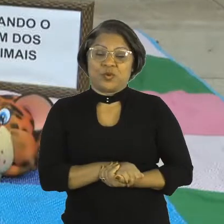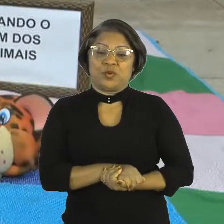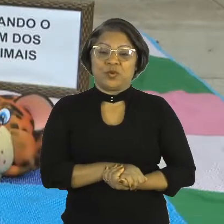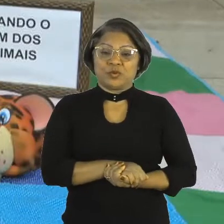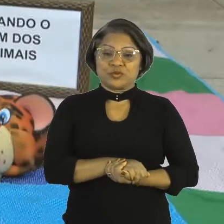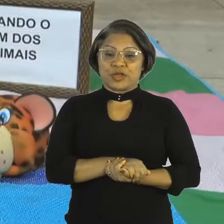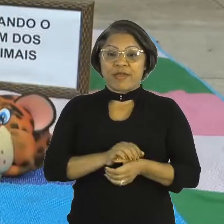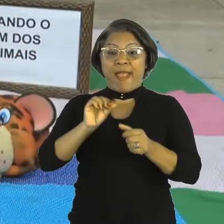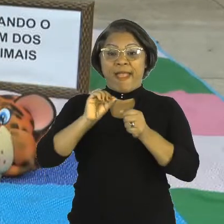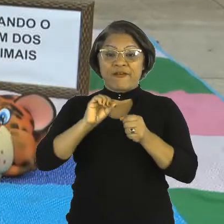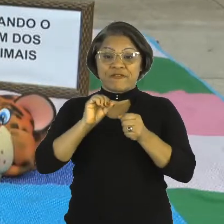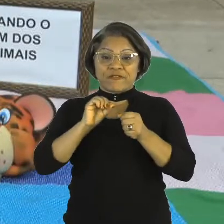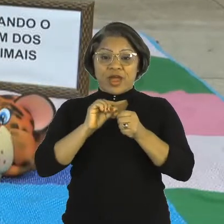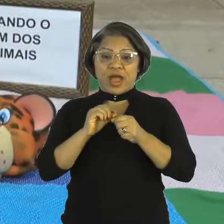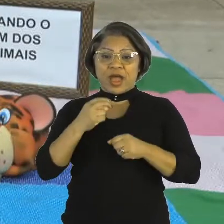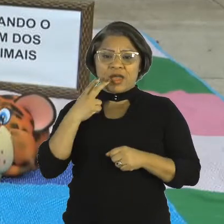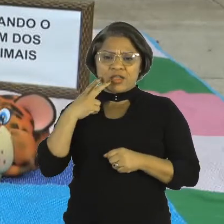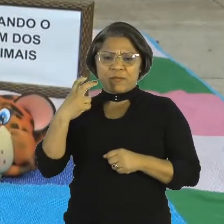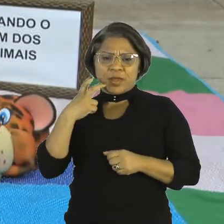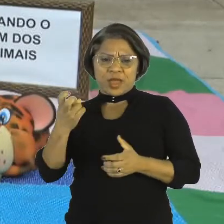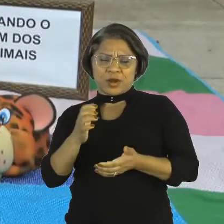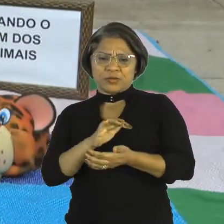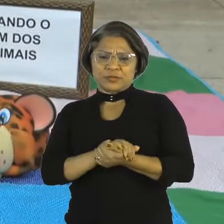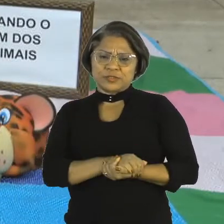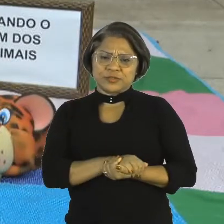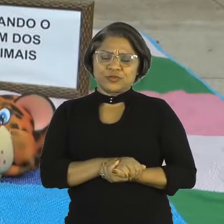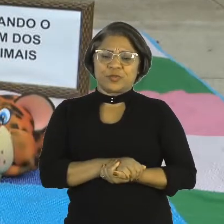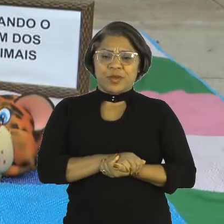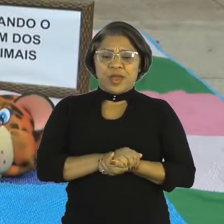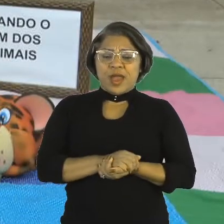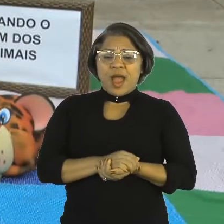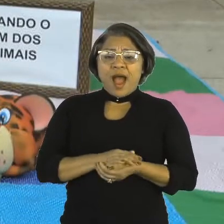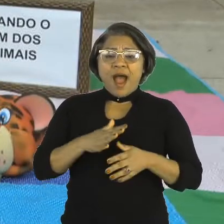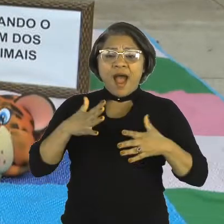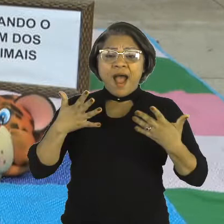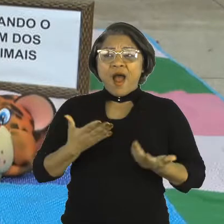lá? Seu Lobato tinha um sítio,